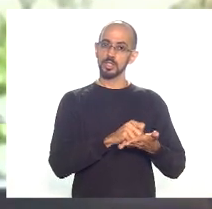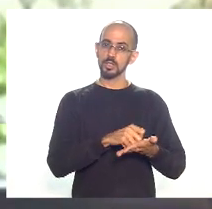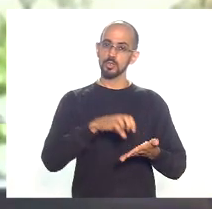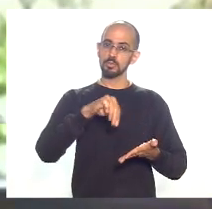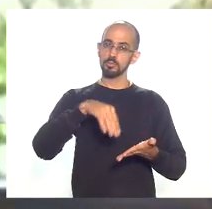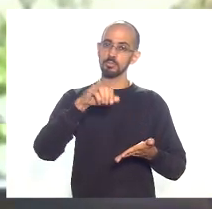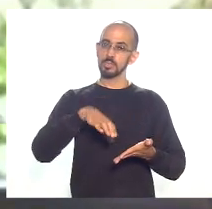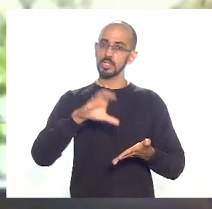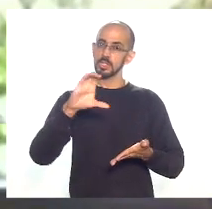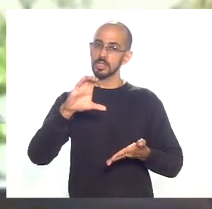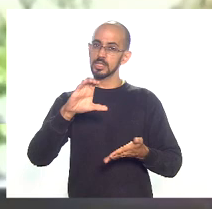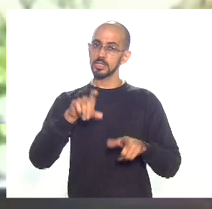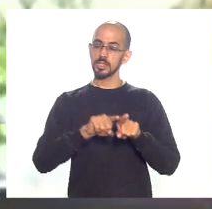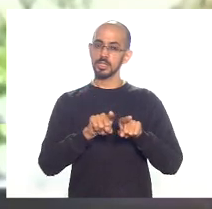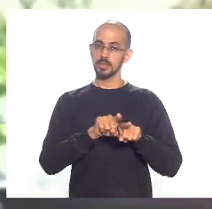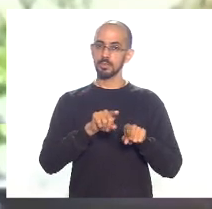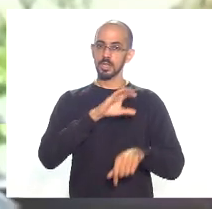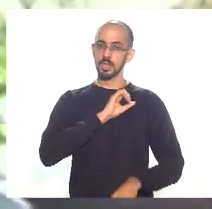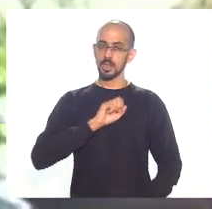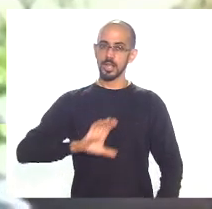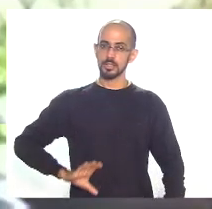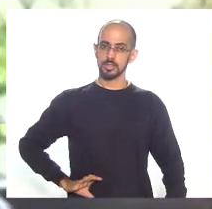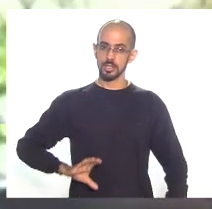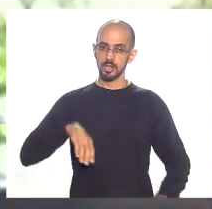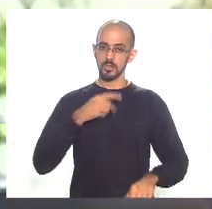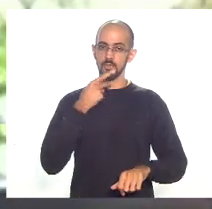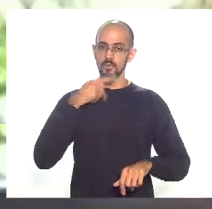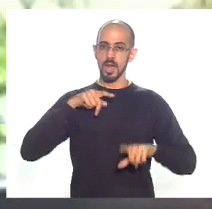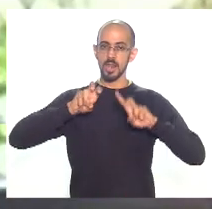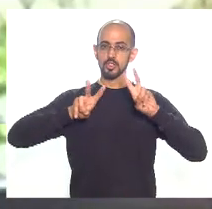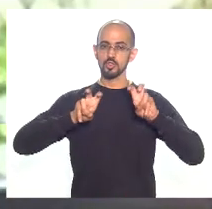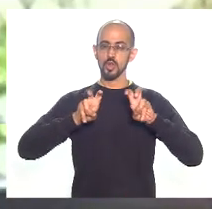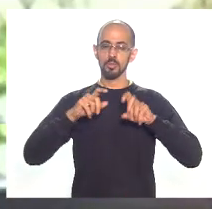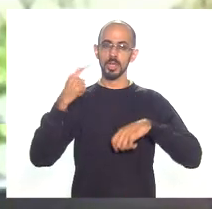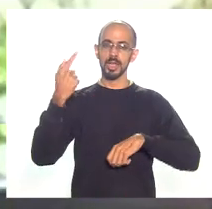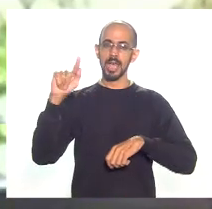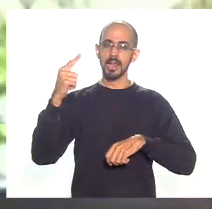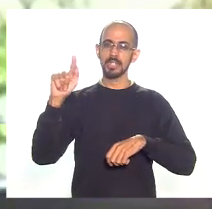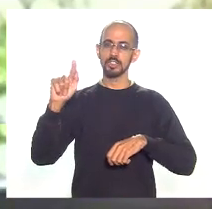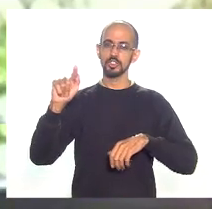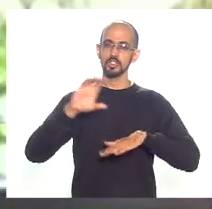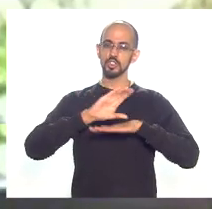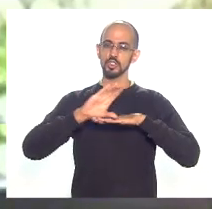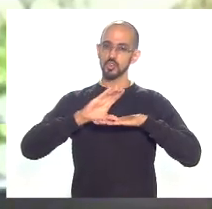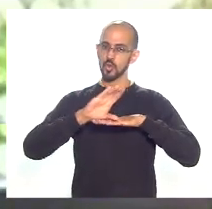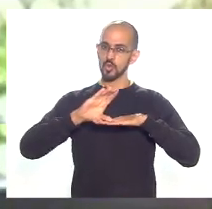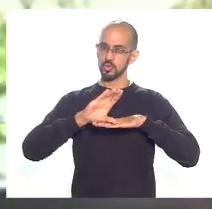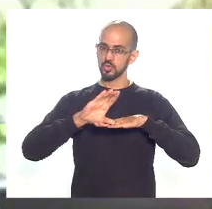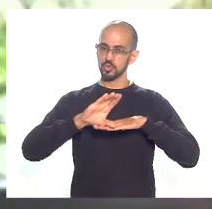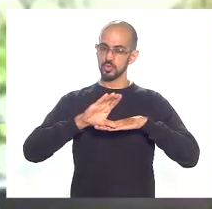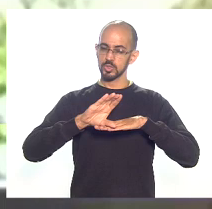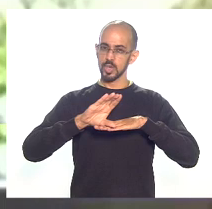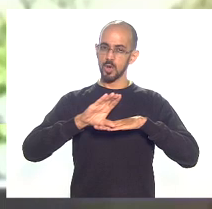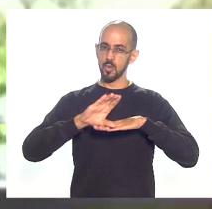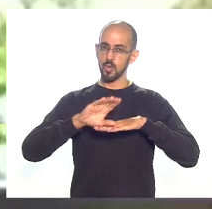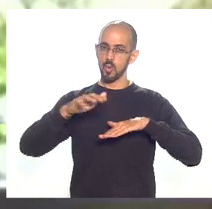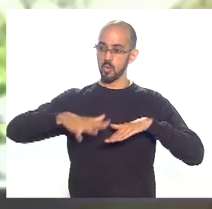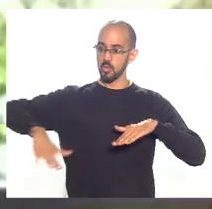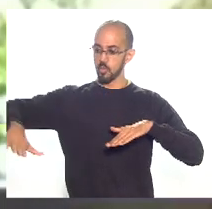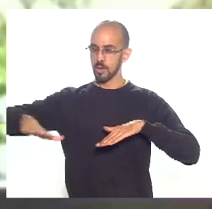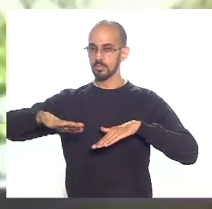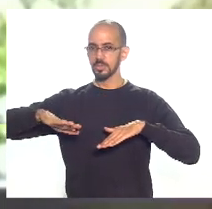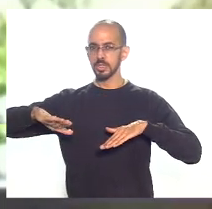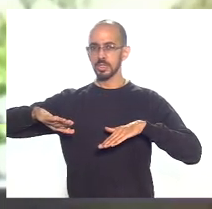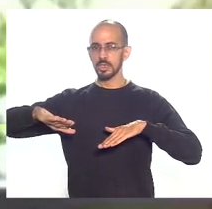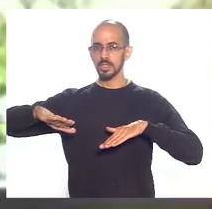Siciliano que dispõe sobre garantias constitucionais no ambiente escolar